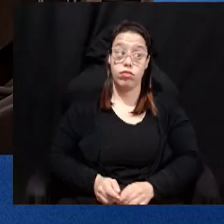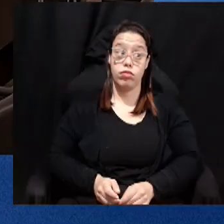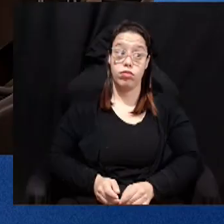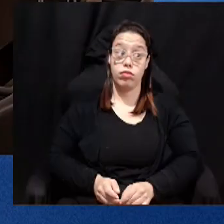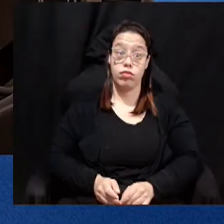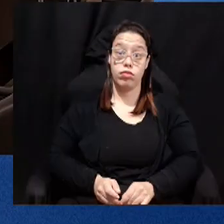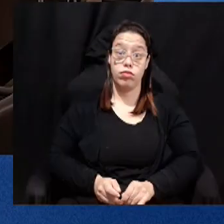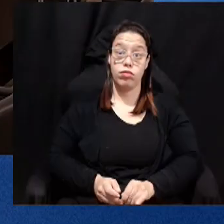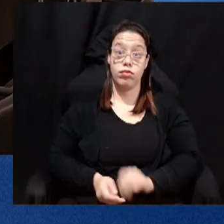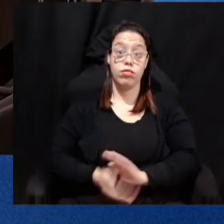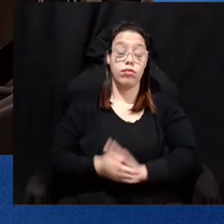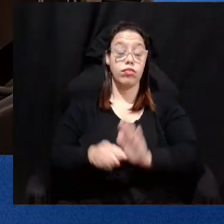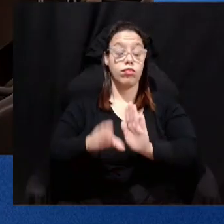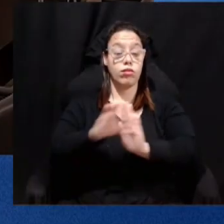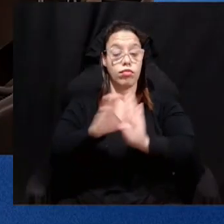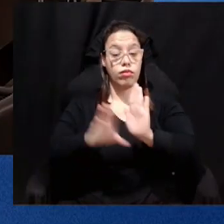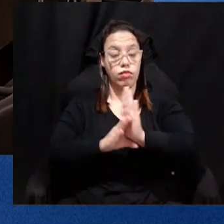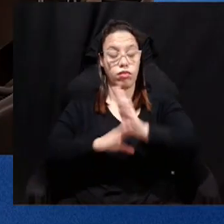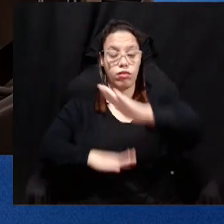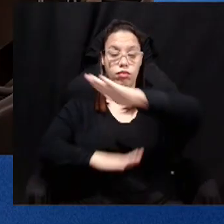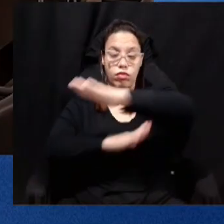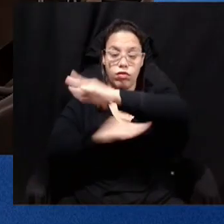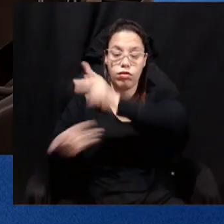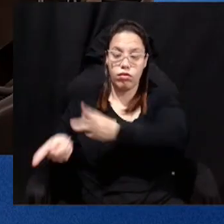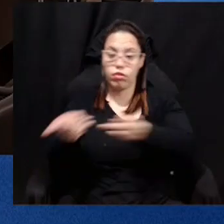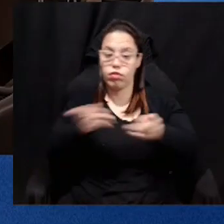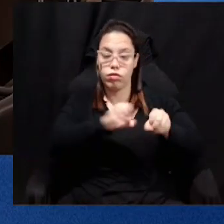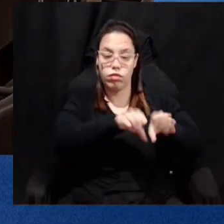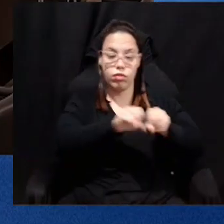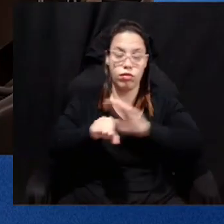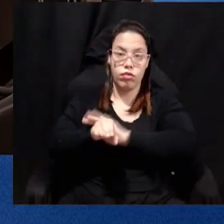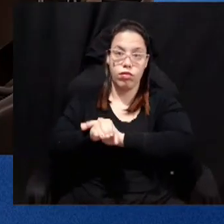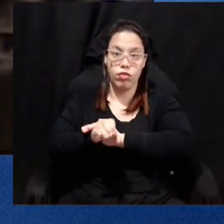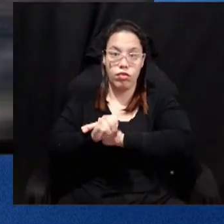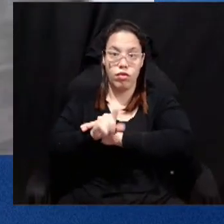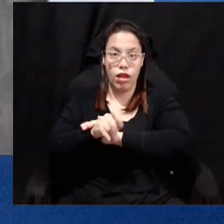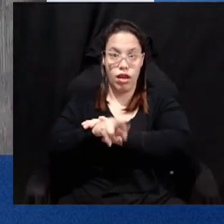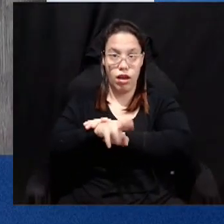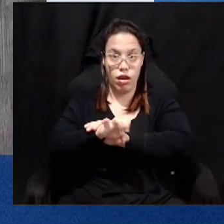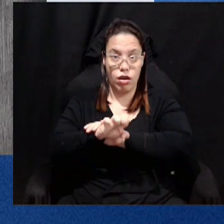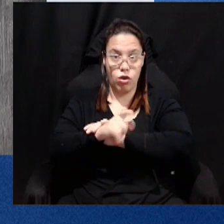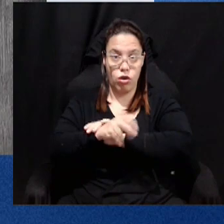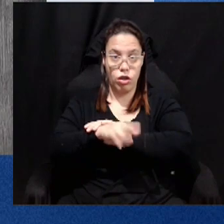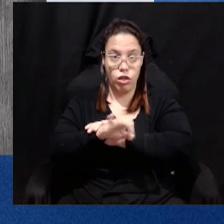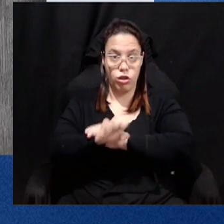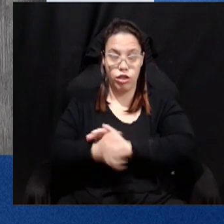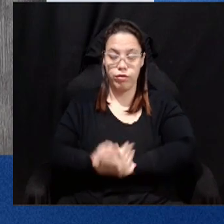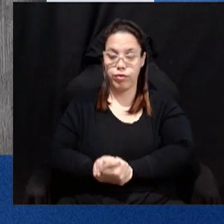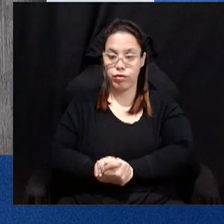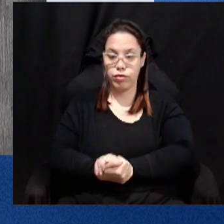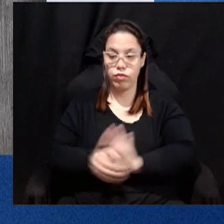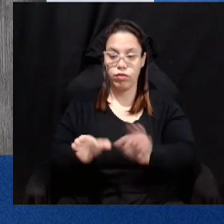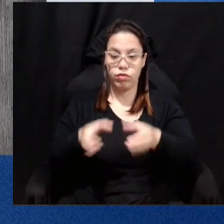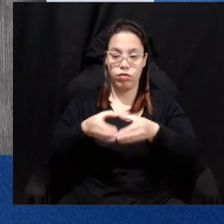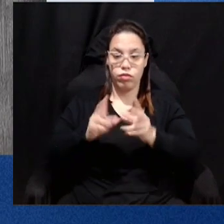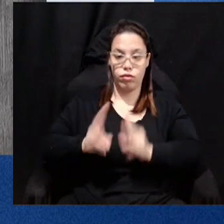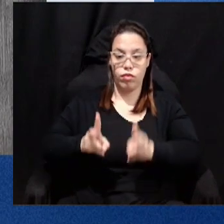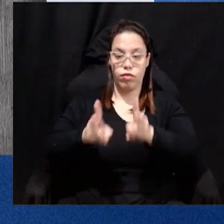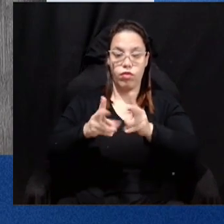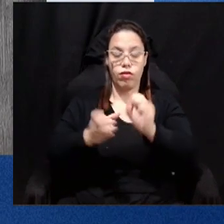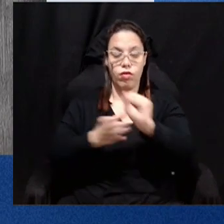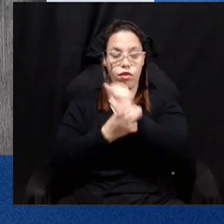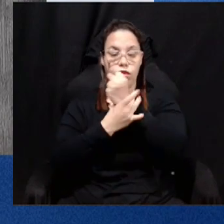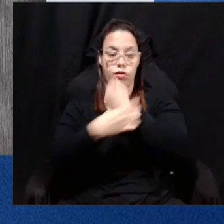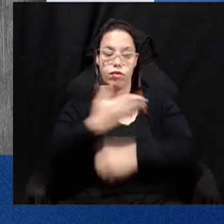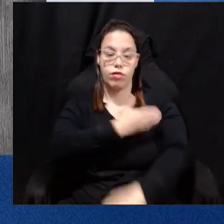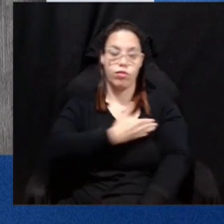O programa Câmara Educa recebe a visita de alunos da EMF Clotilde Barraquer von Zuben. Comissão Permanente de Segurança Pública